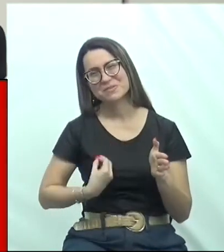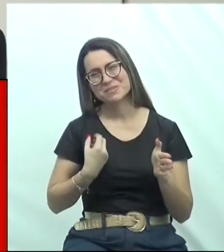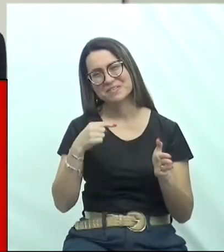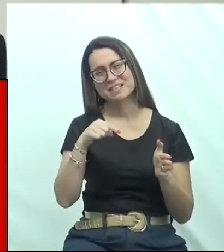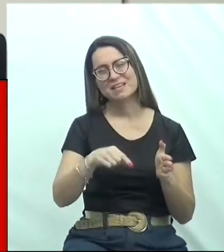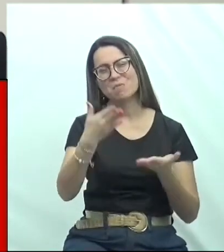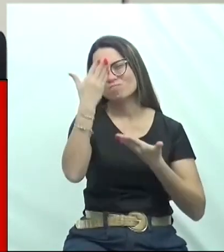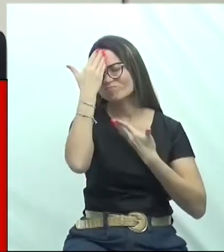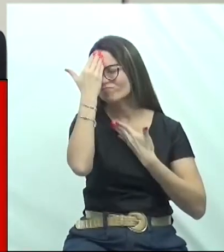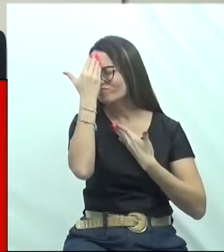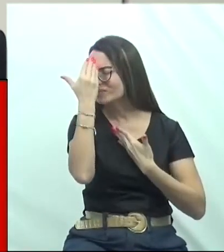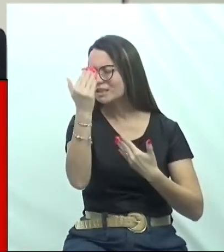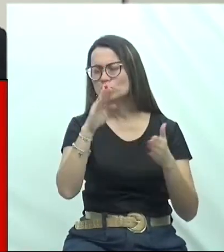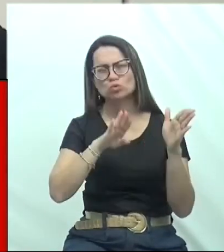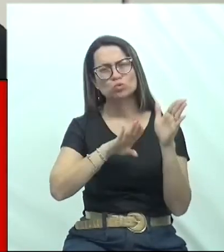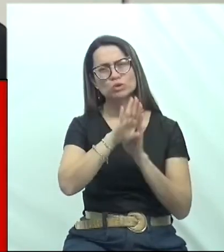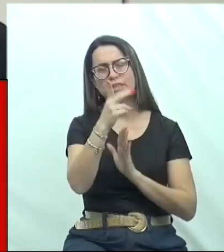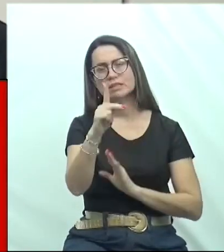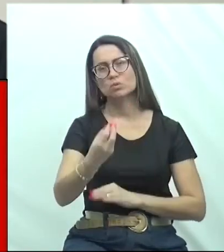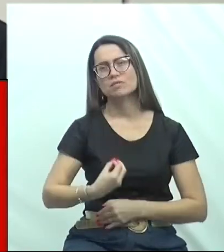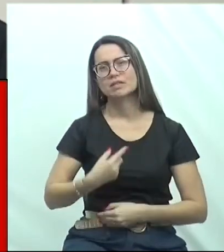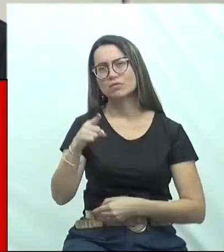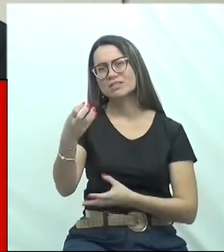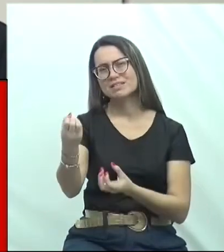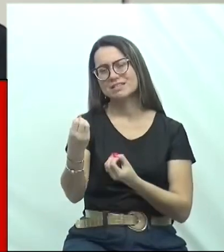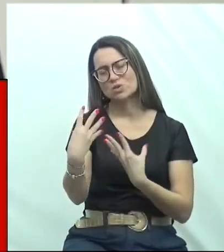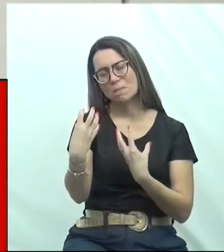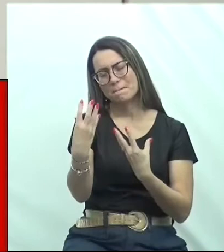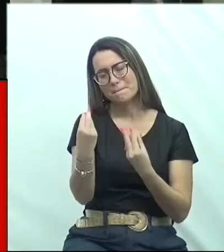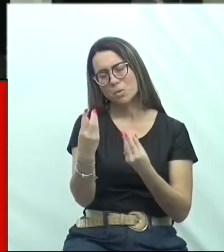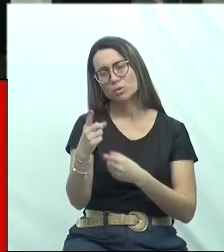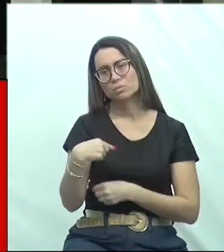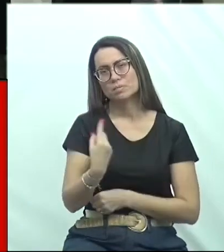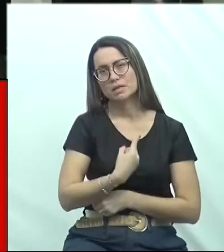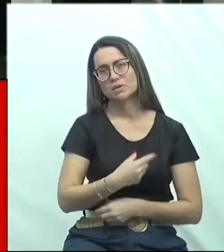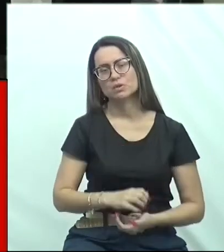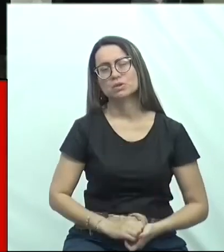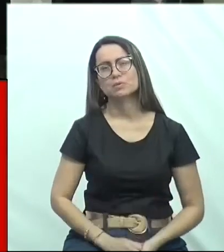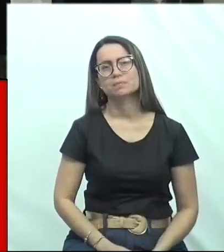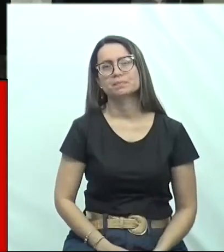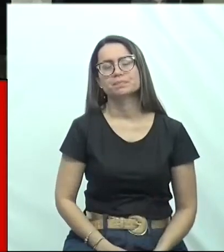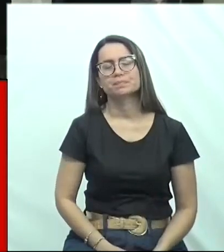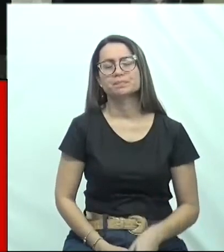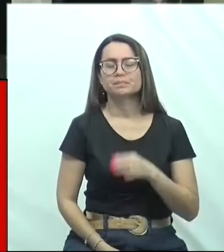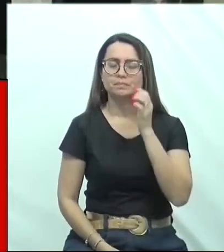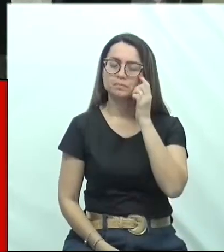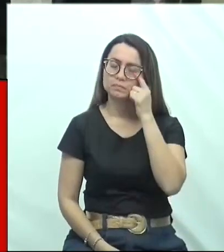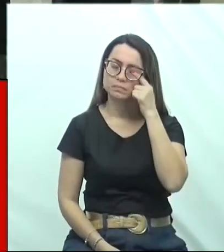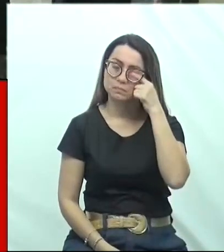trouxe muitos ensinamentos para todos nós. Muito obrigado. Sucesso para o senhor.